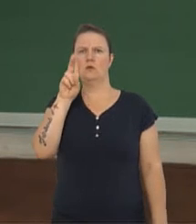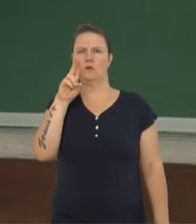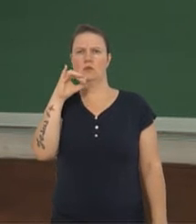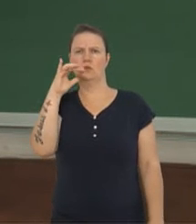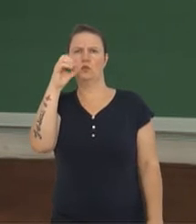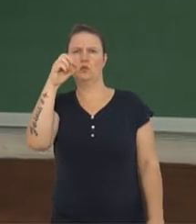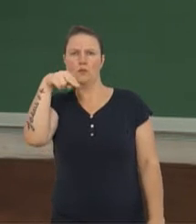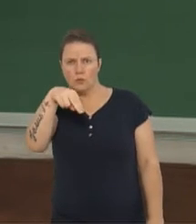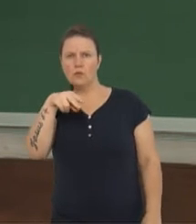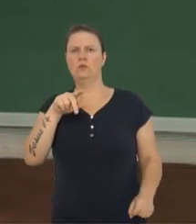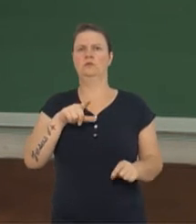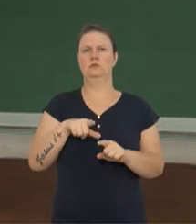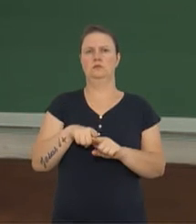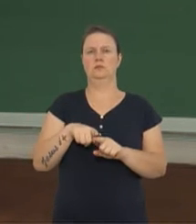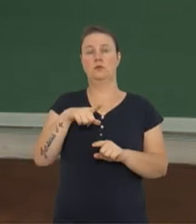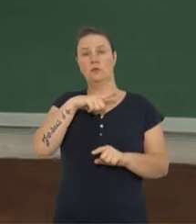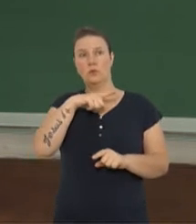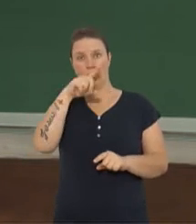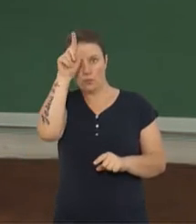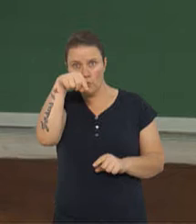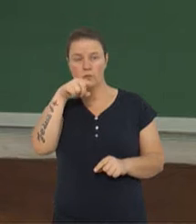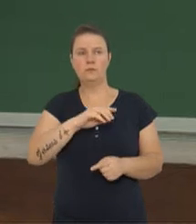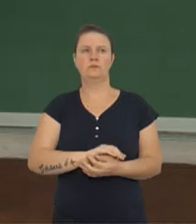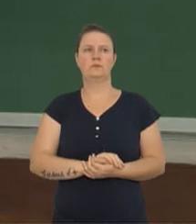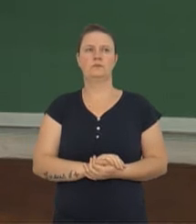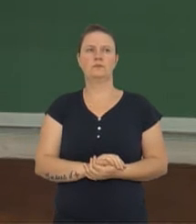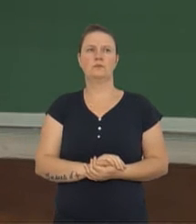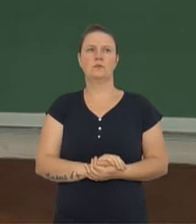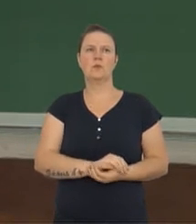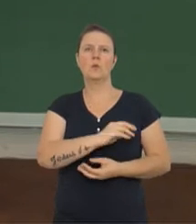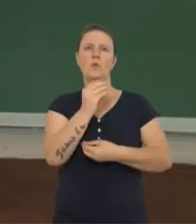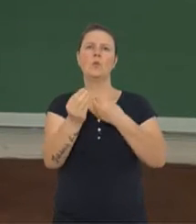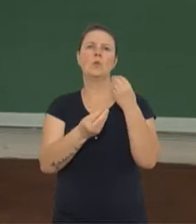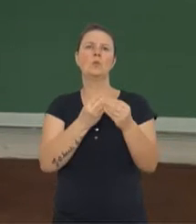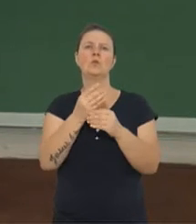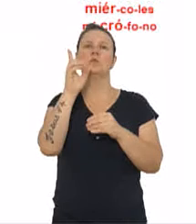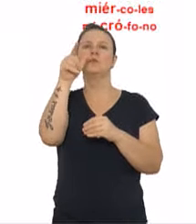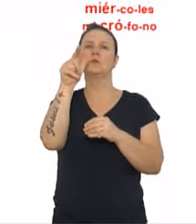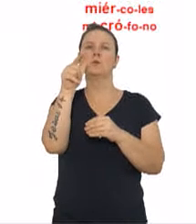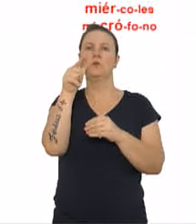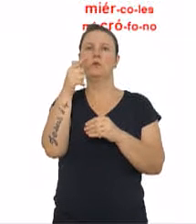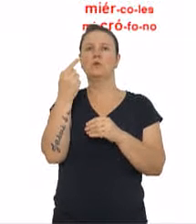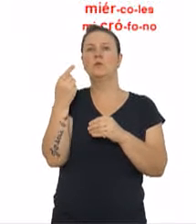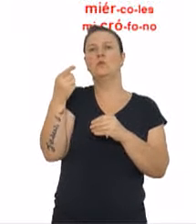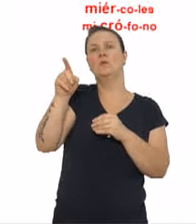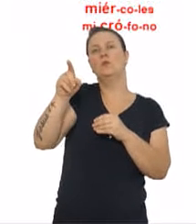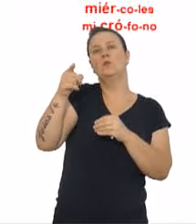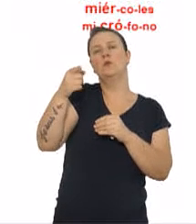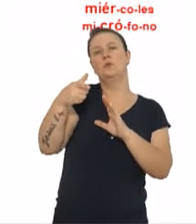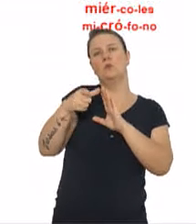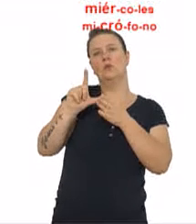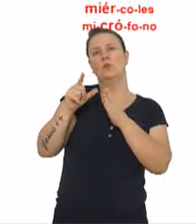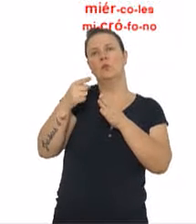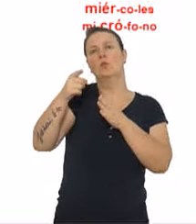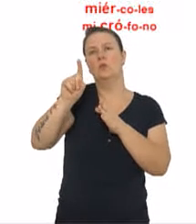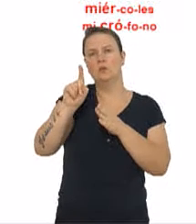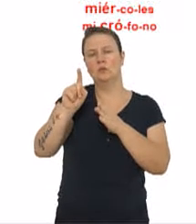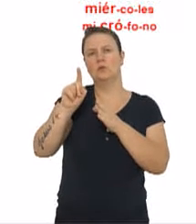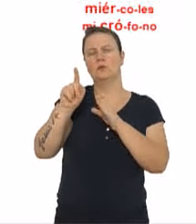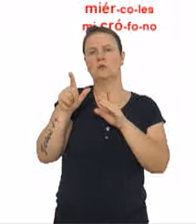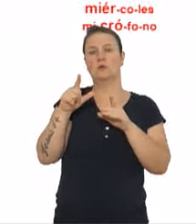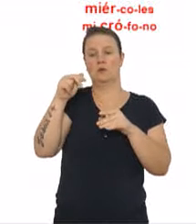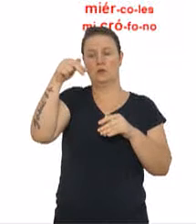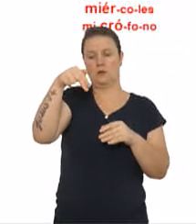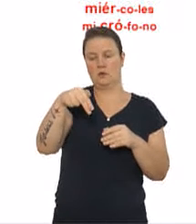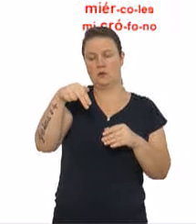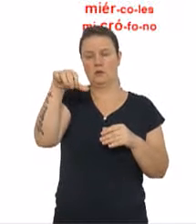corazón. As palavras llanas, quando é que elas são acentuadas? Penúltima sílaba tônica. Elas não podem terminar em N